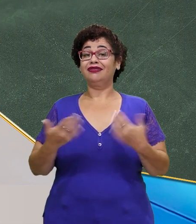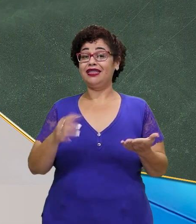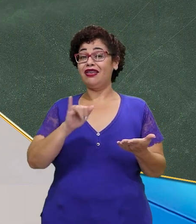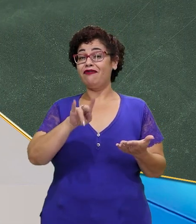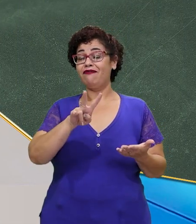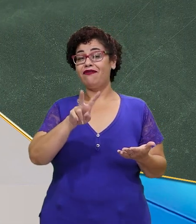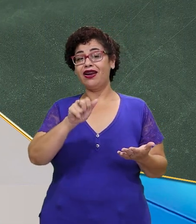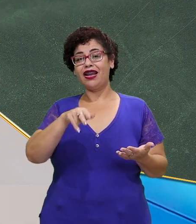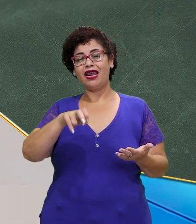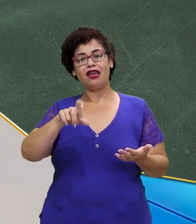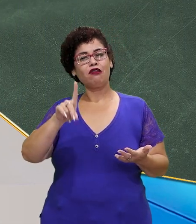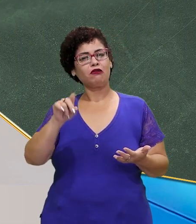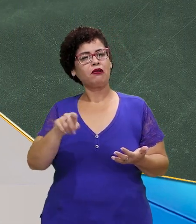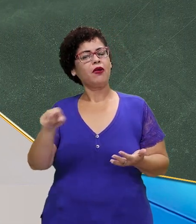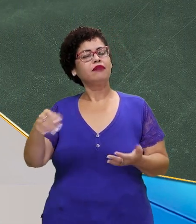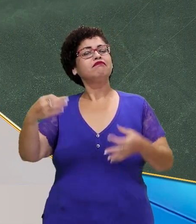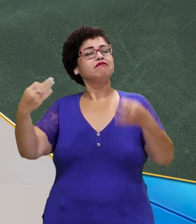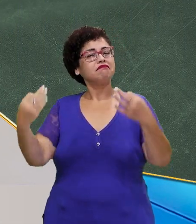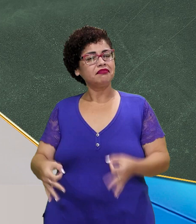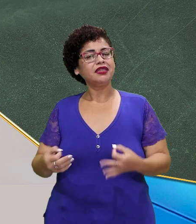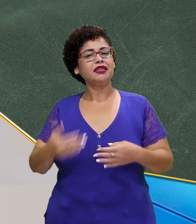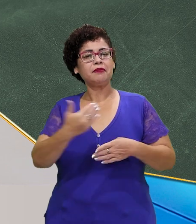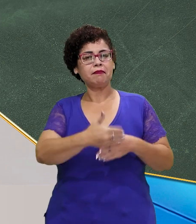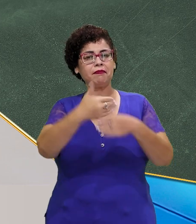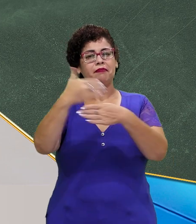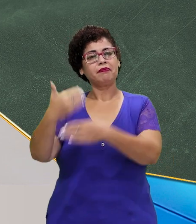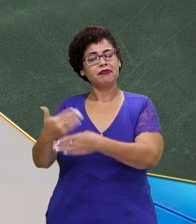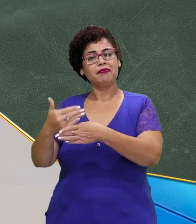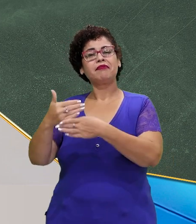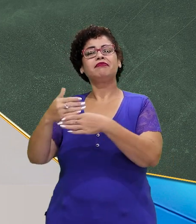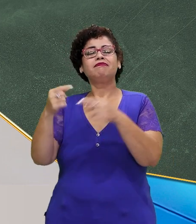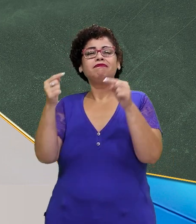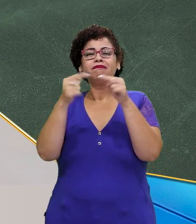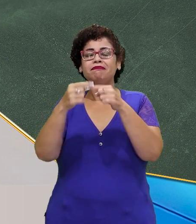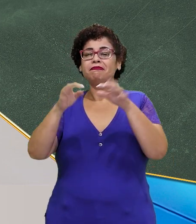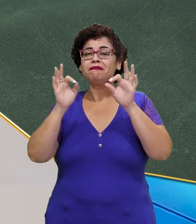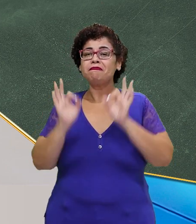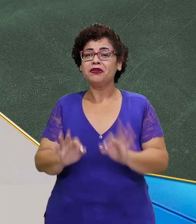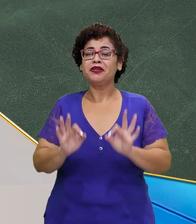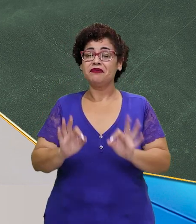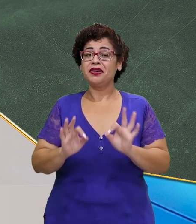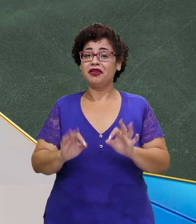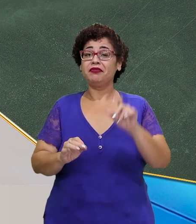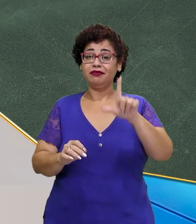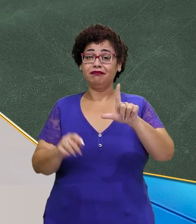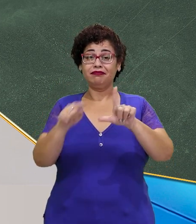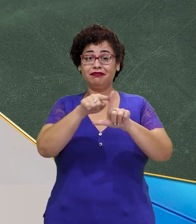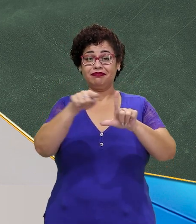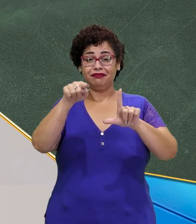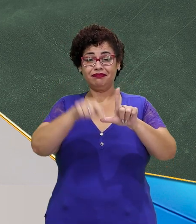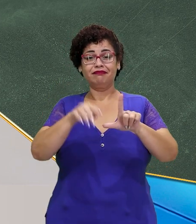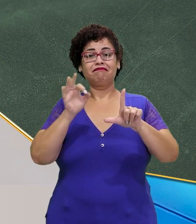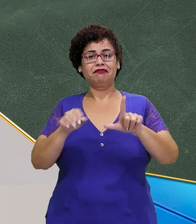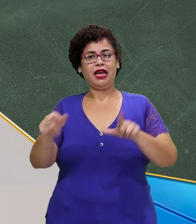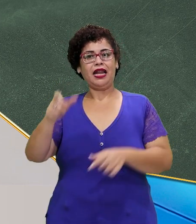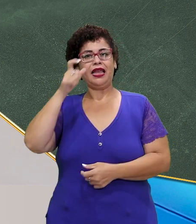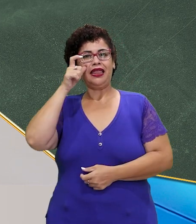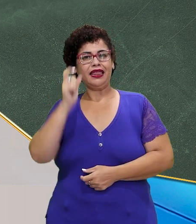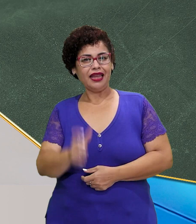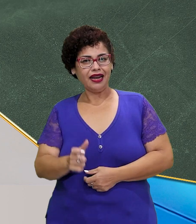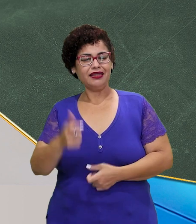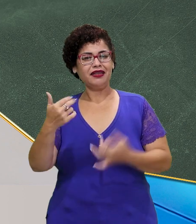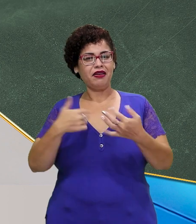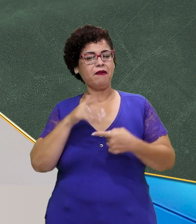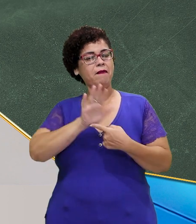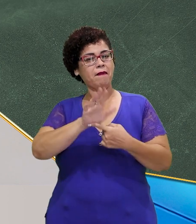Ivanilton estava correto e que bom que as paredes estavam perfeitamente em esquadro, não é? Ele ficou muito interessado quando